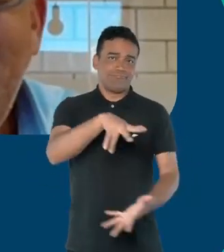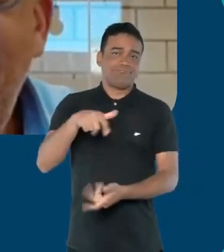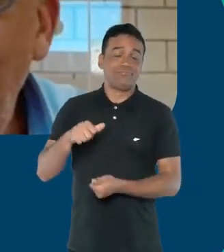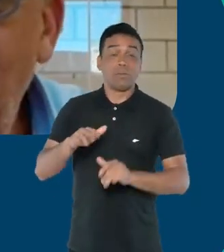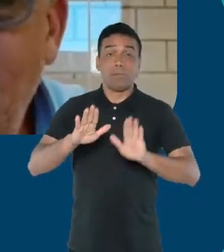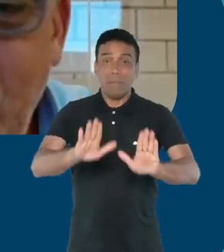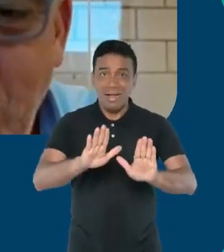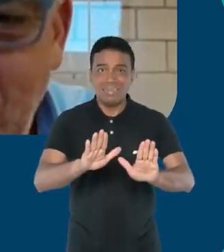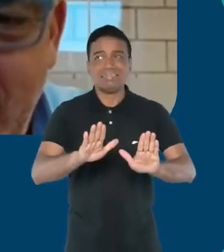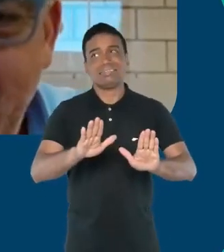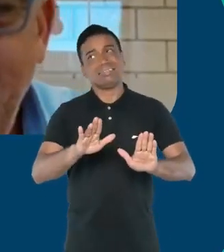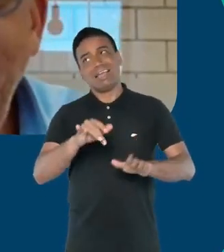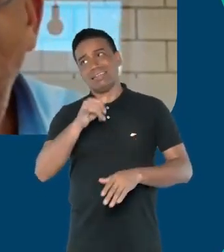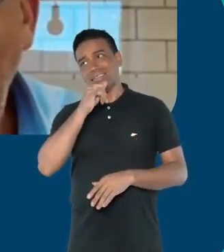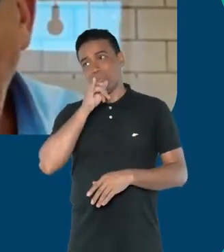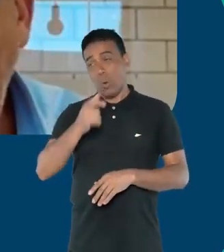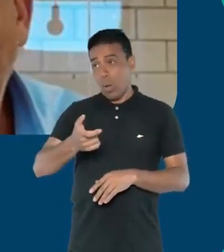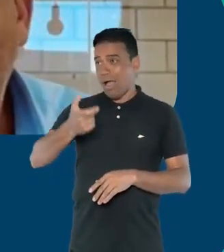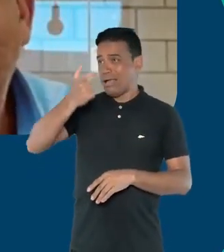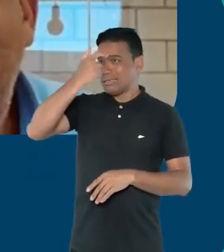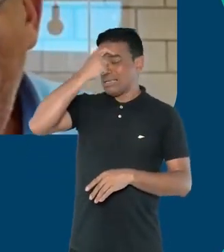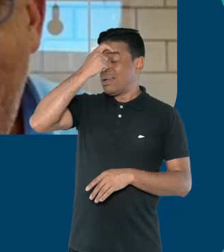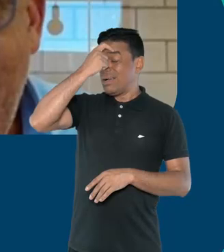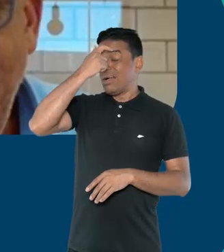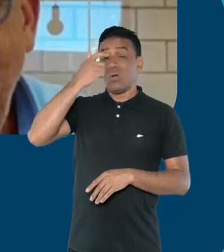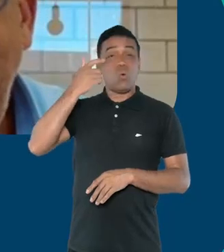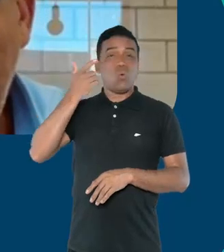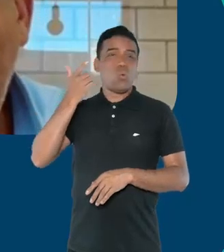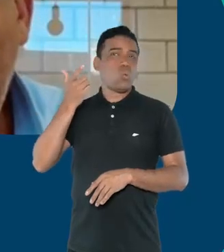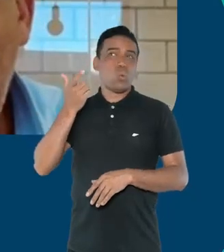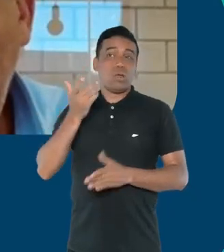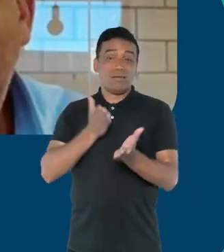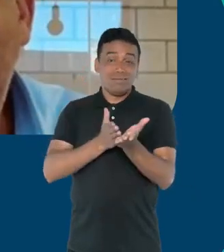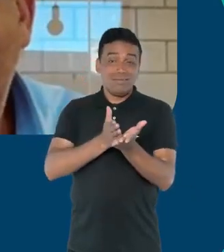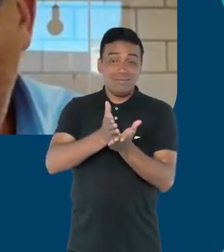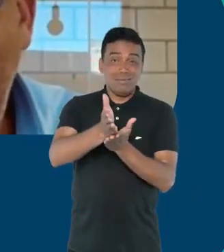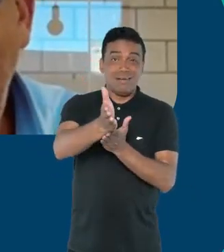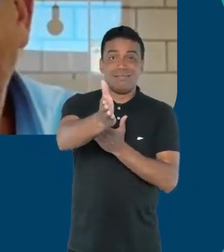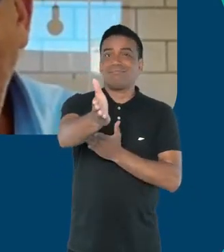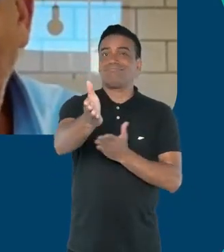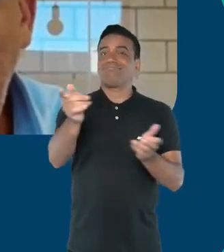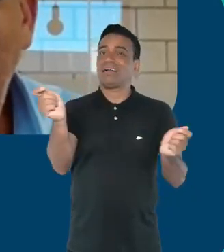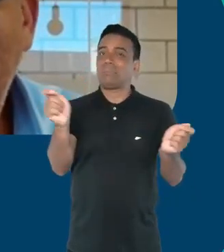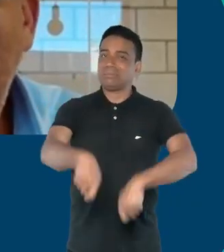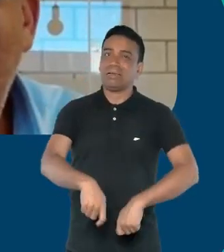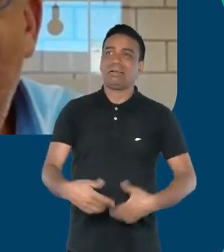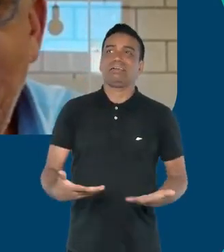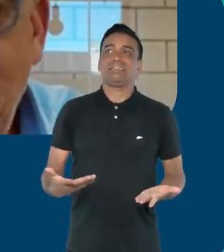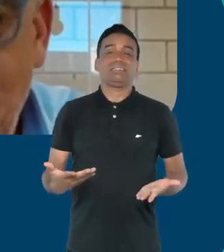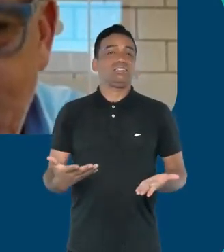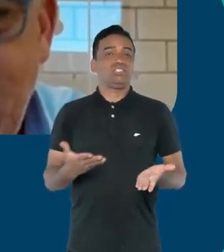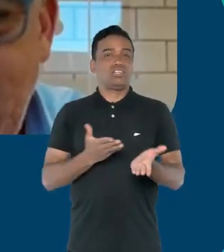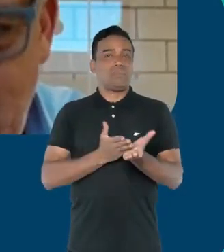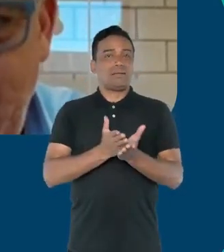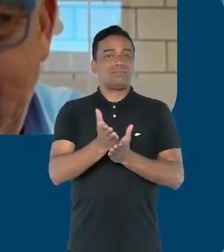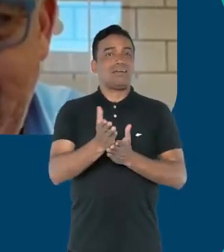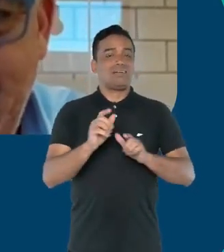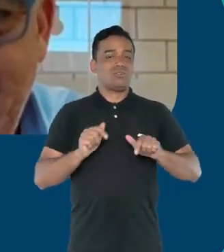mas ela está longe de nos guiar, de ter a capacidade de poder guiar as